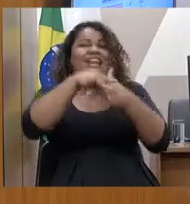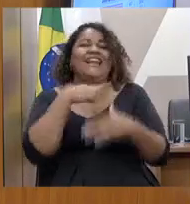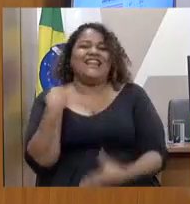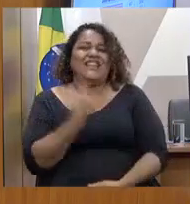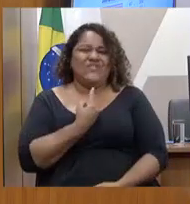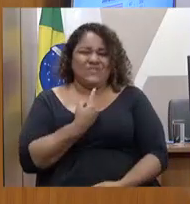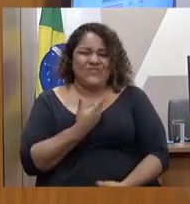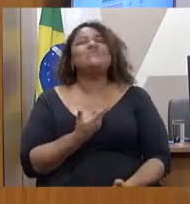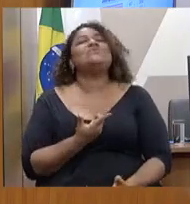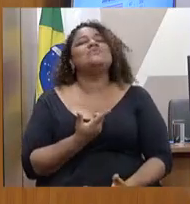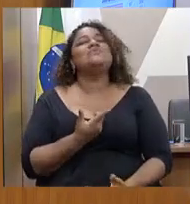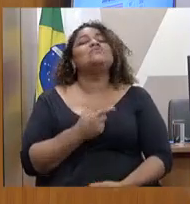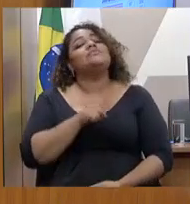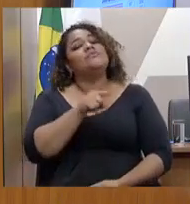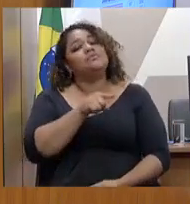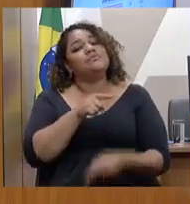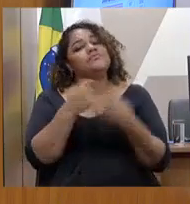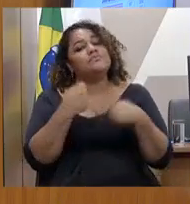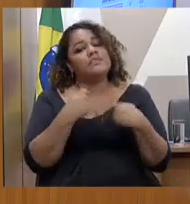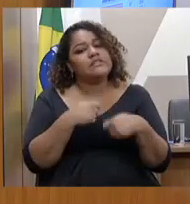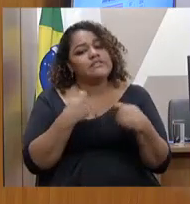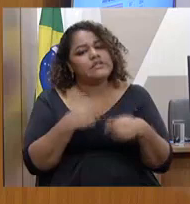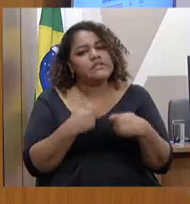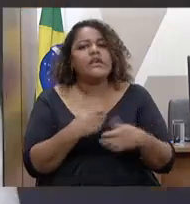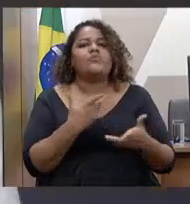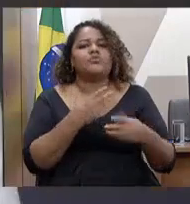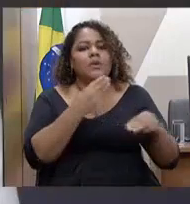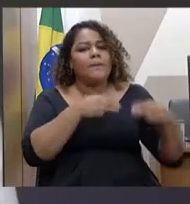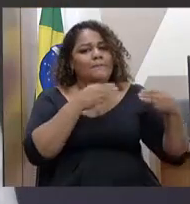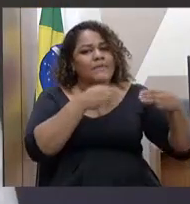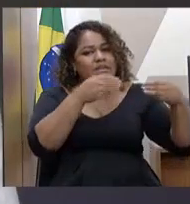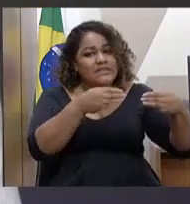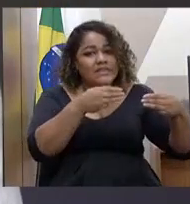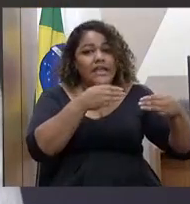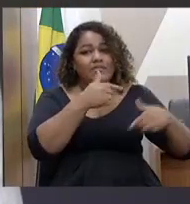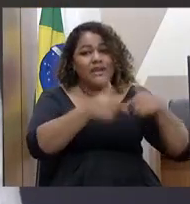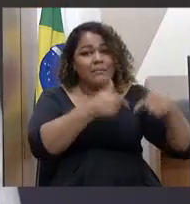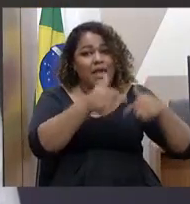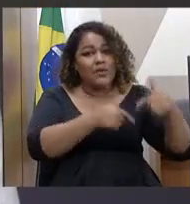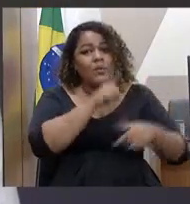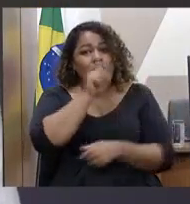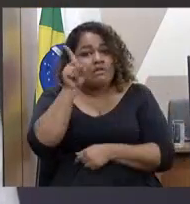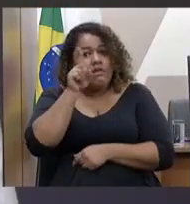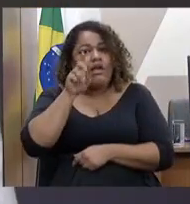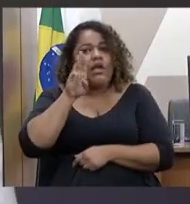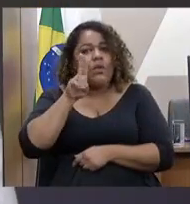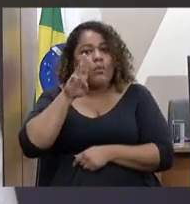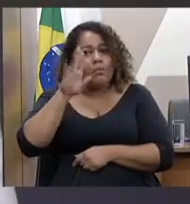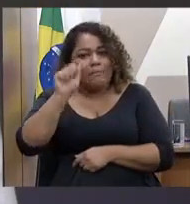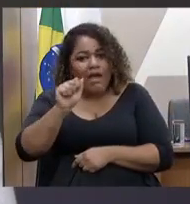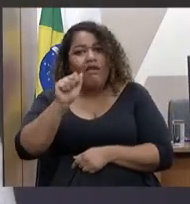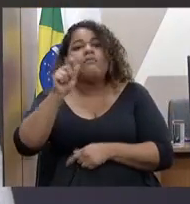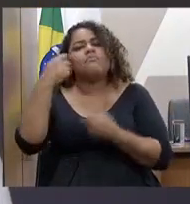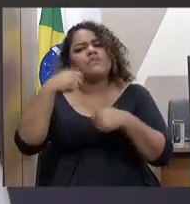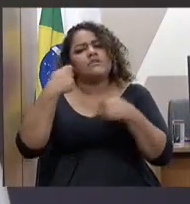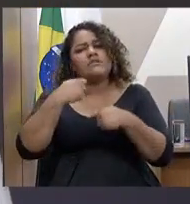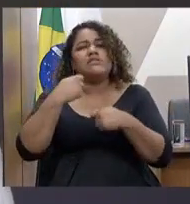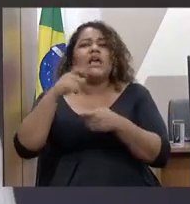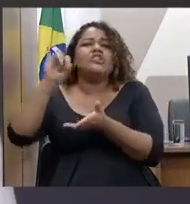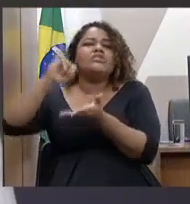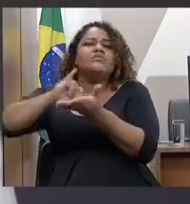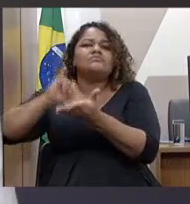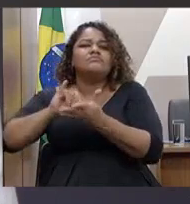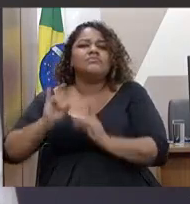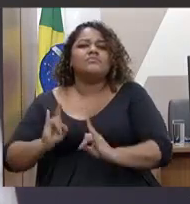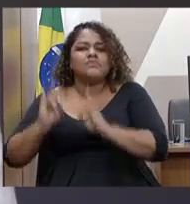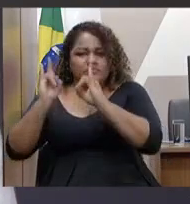é que nós precisamos fortalecer o Ministério do Trabalho em um bar nós temos uma subsede hoje a cidade de Ubá ela tem 120